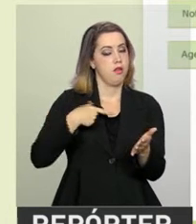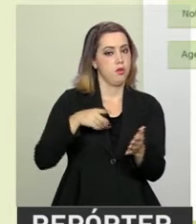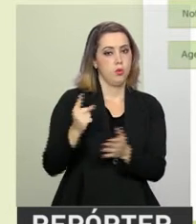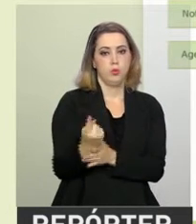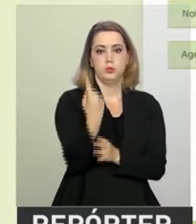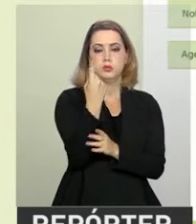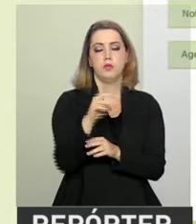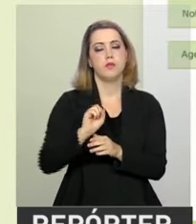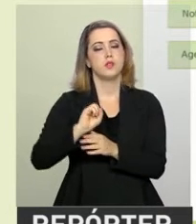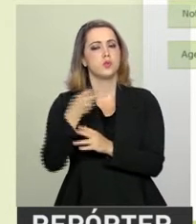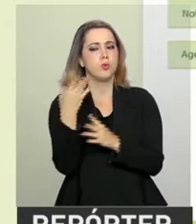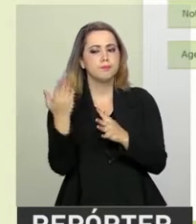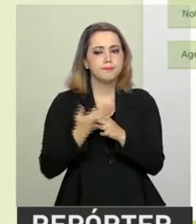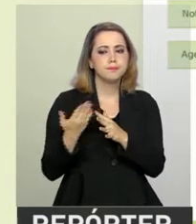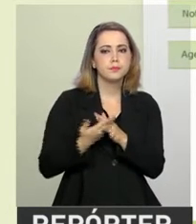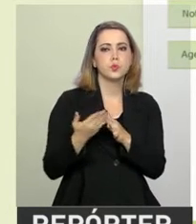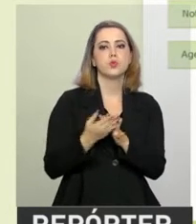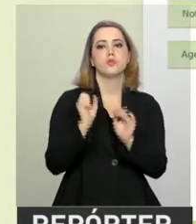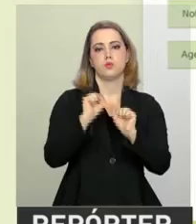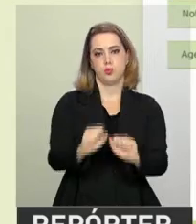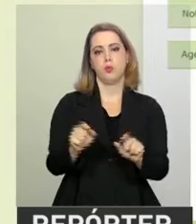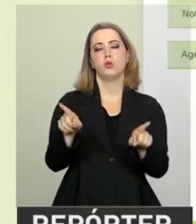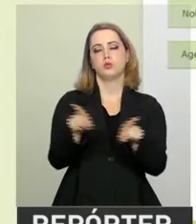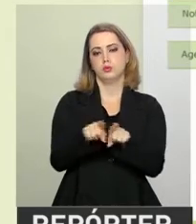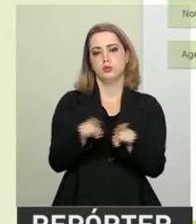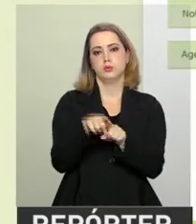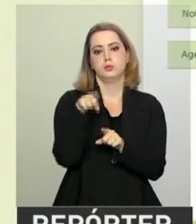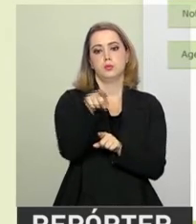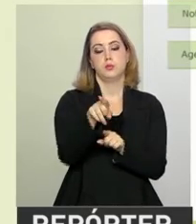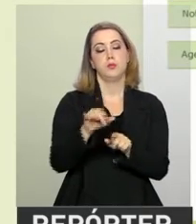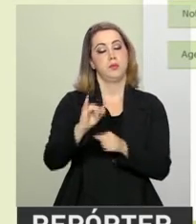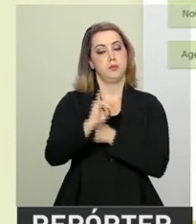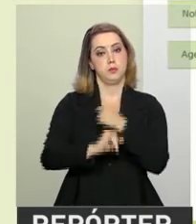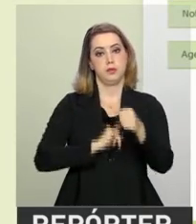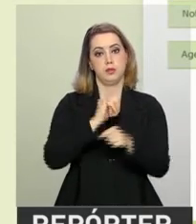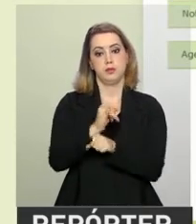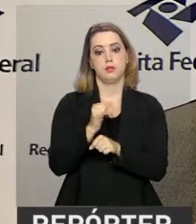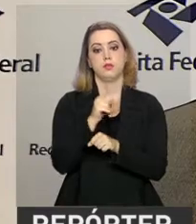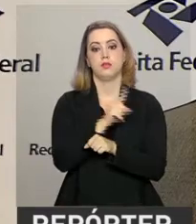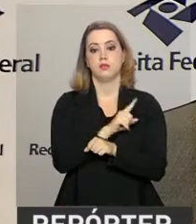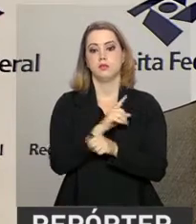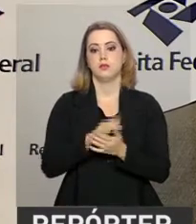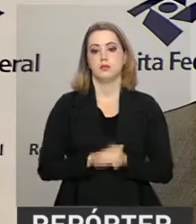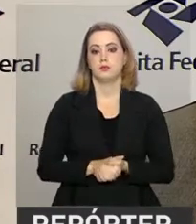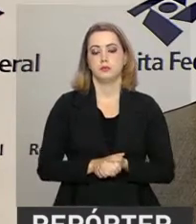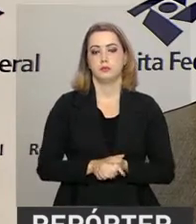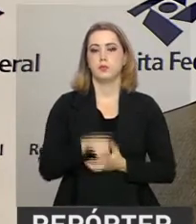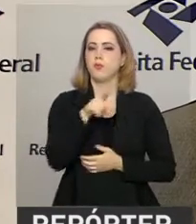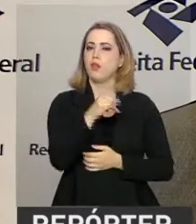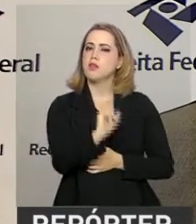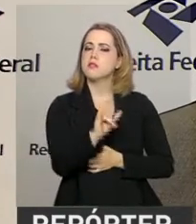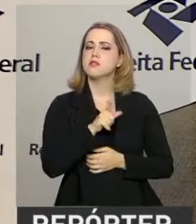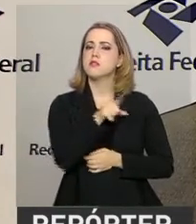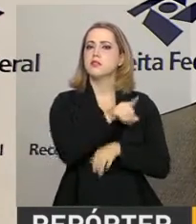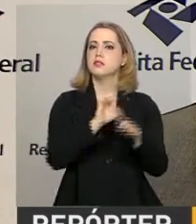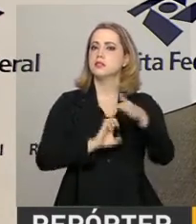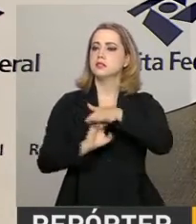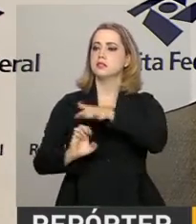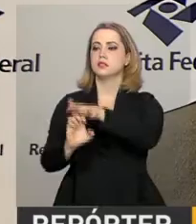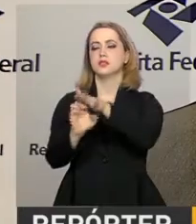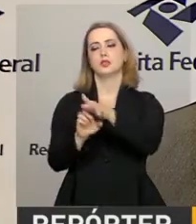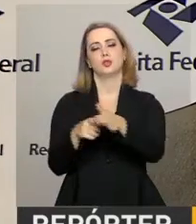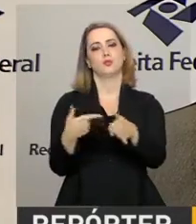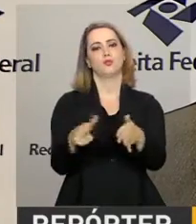e todo o processo deve ser feito no site do simples nacional na internet se essas empresas não regularizarem a